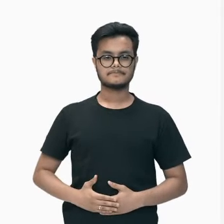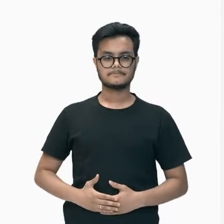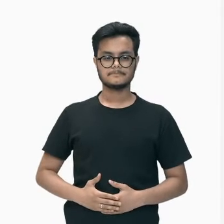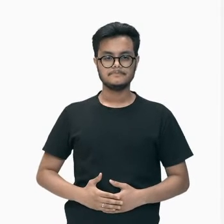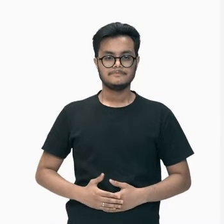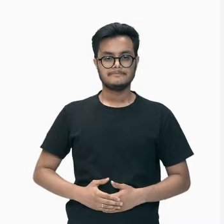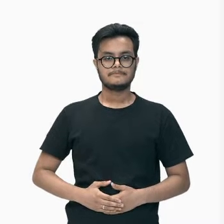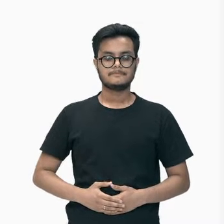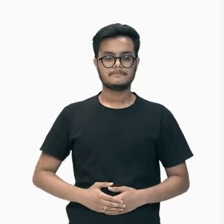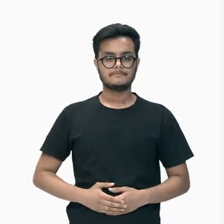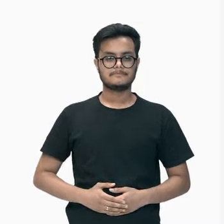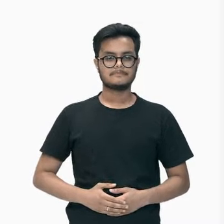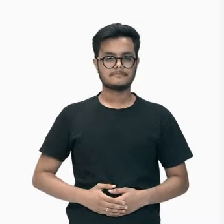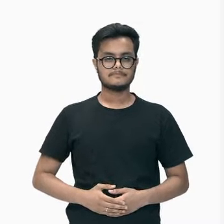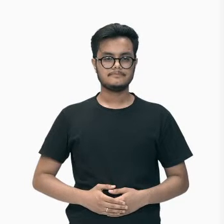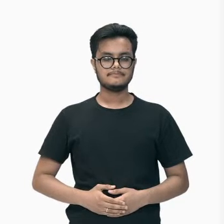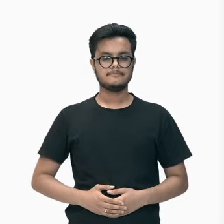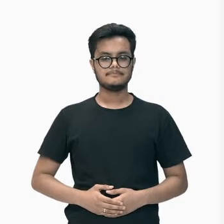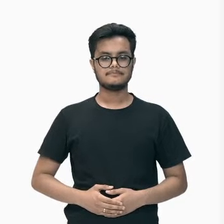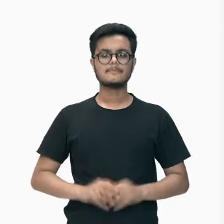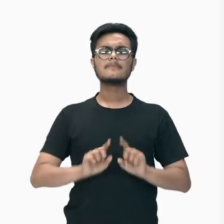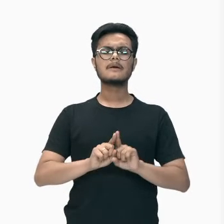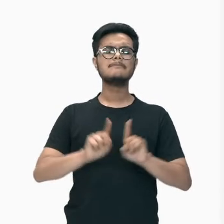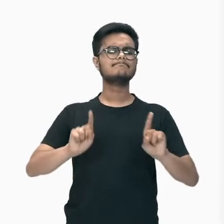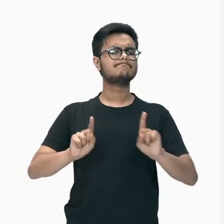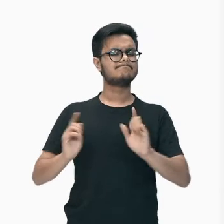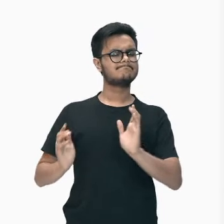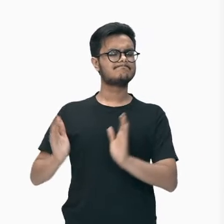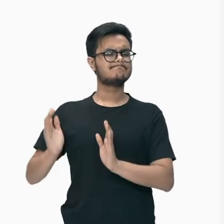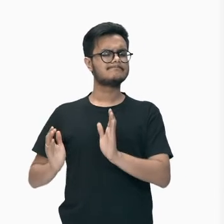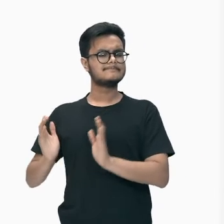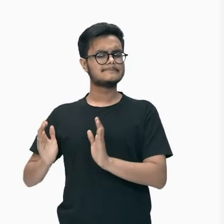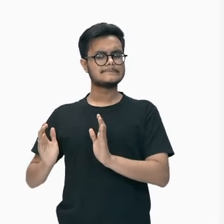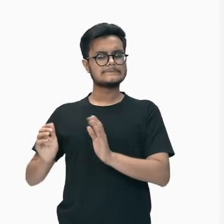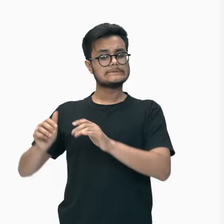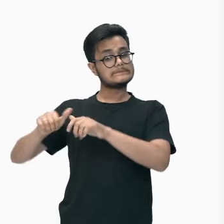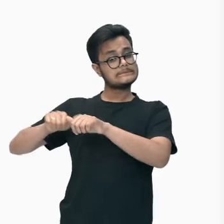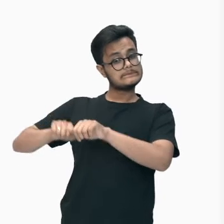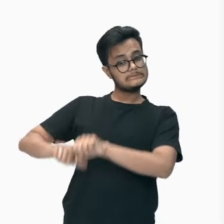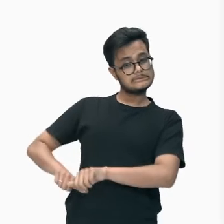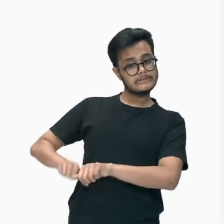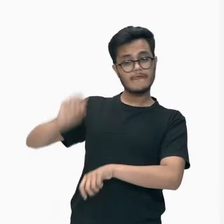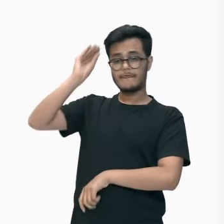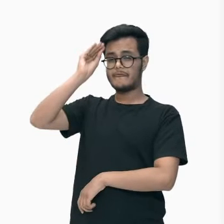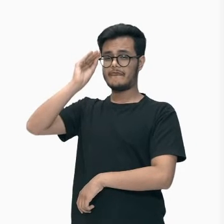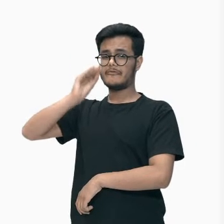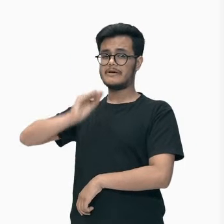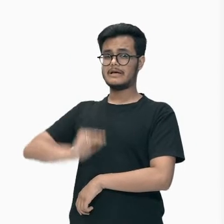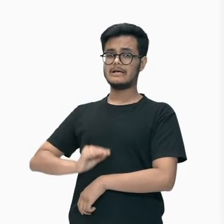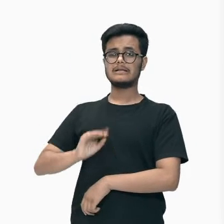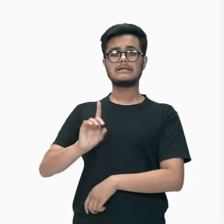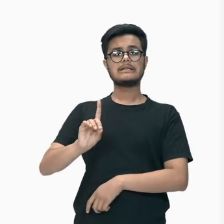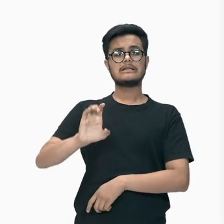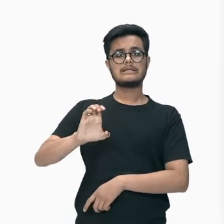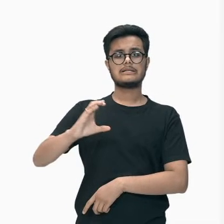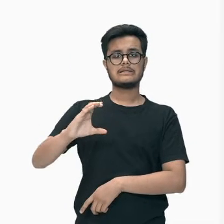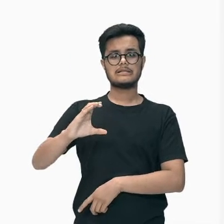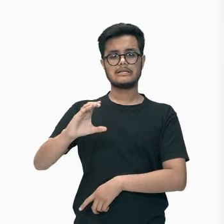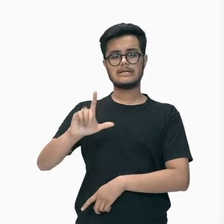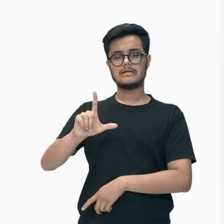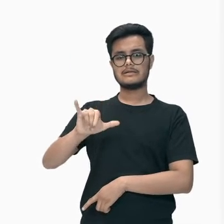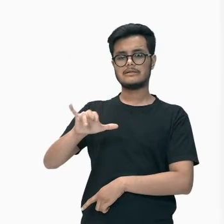Porém, ele vai ter um momento de decadência, vai ter um momento do declínio.